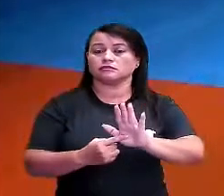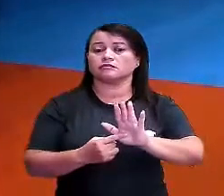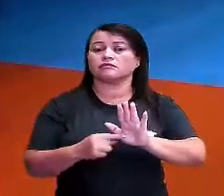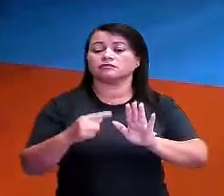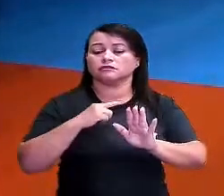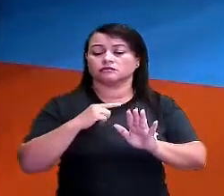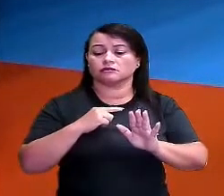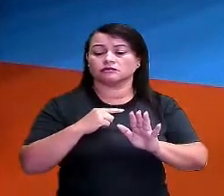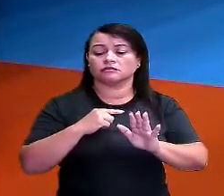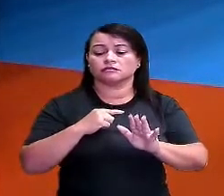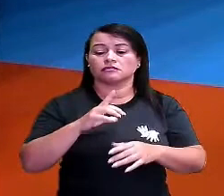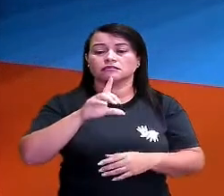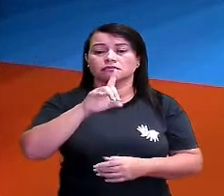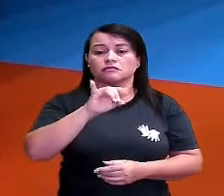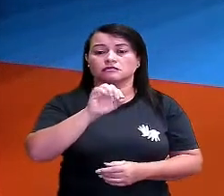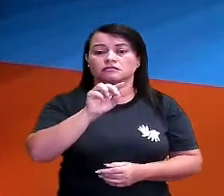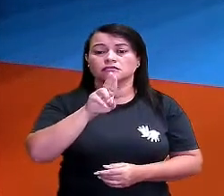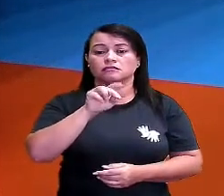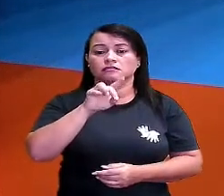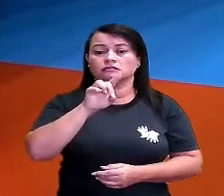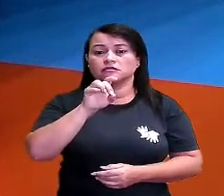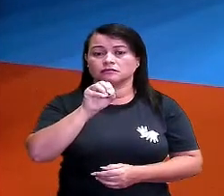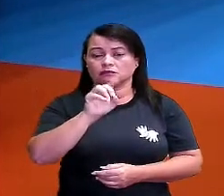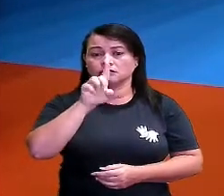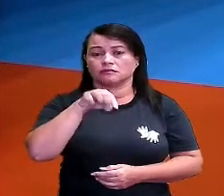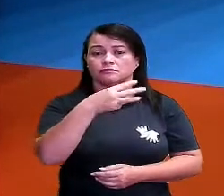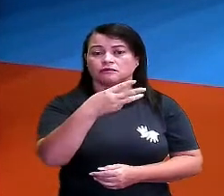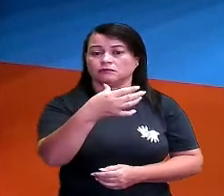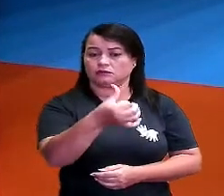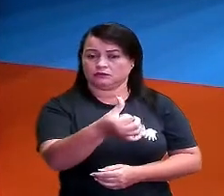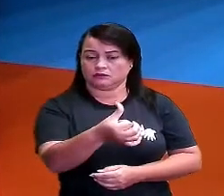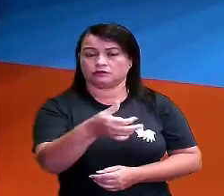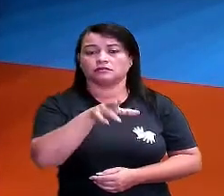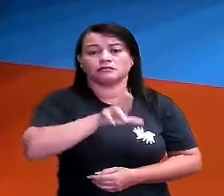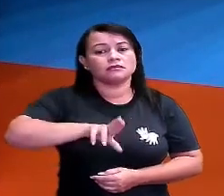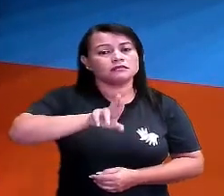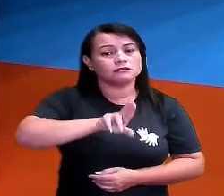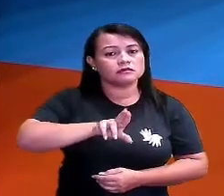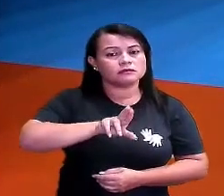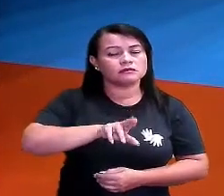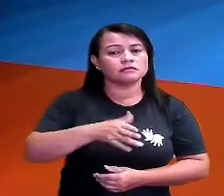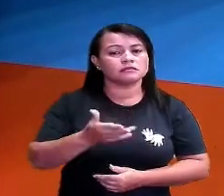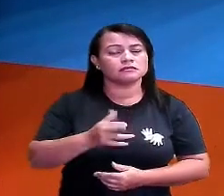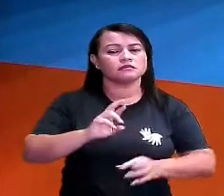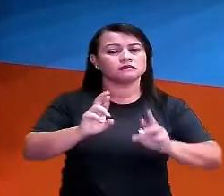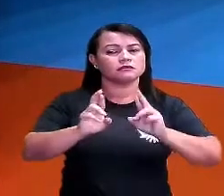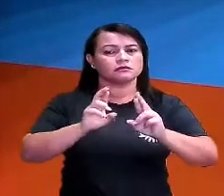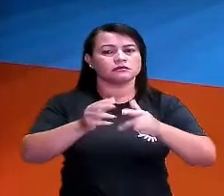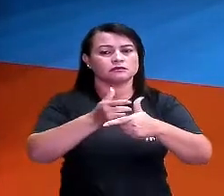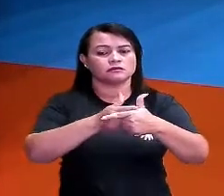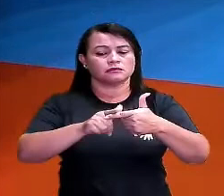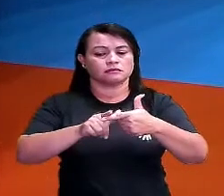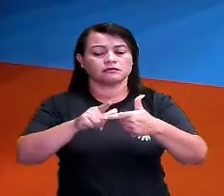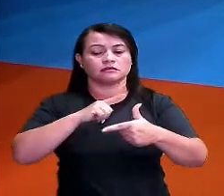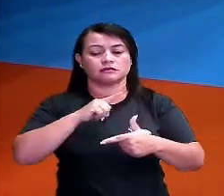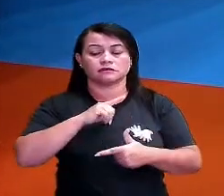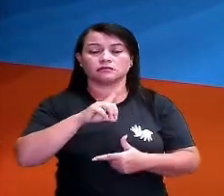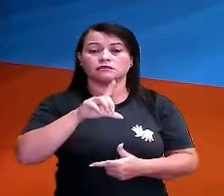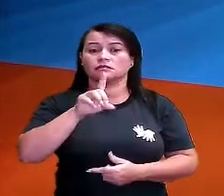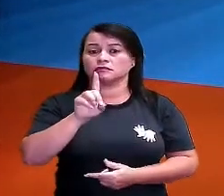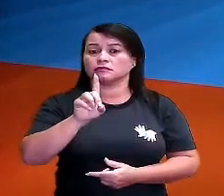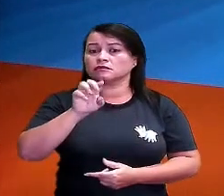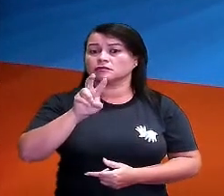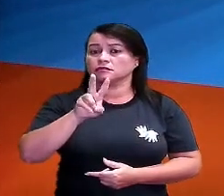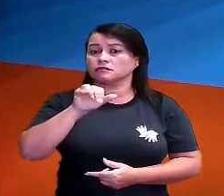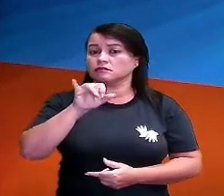do dividendo, que é o número 36 aqui, que eu vou usar, né, na relação de divisão. Divisou o 3,